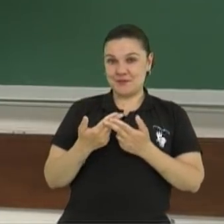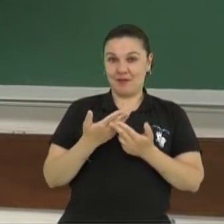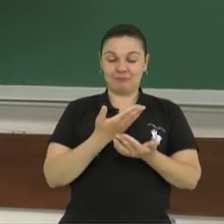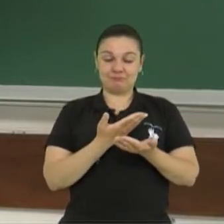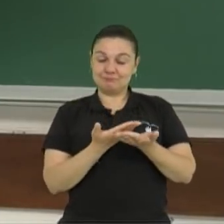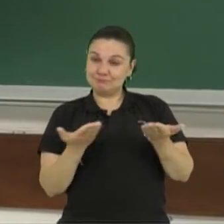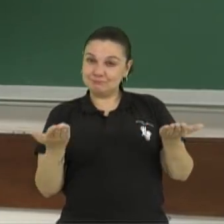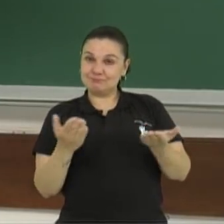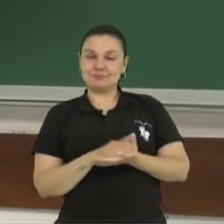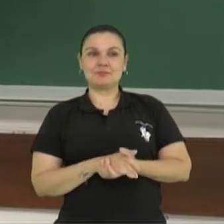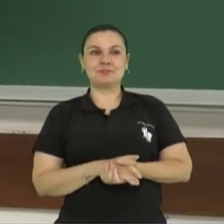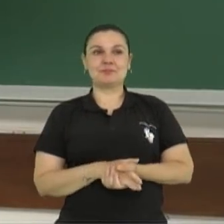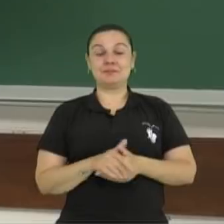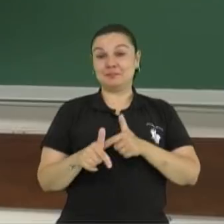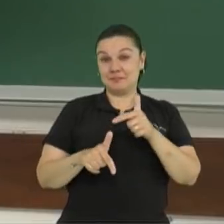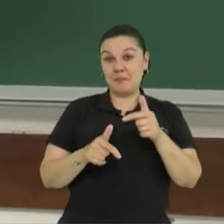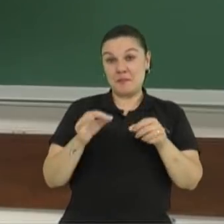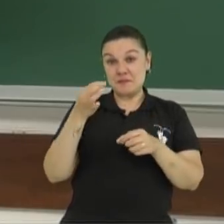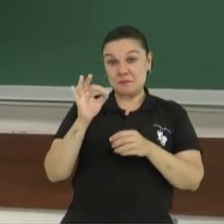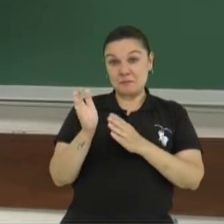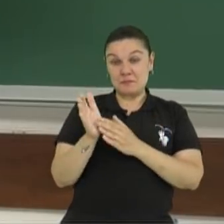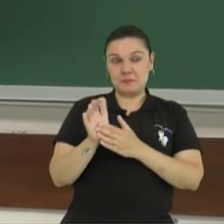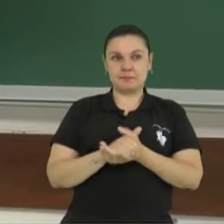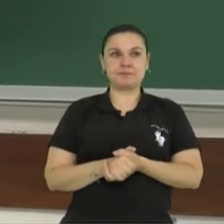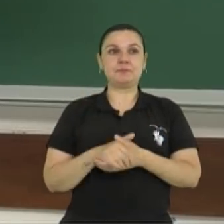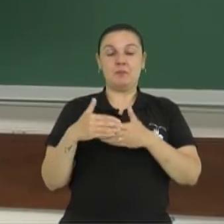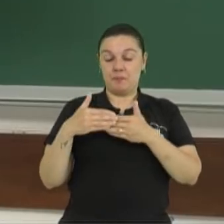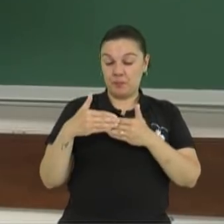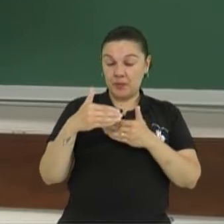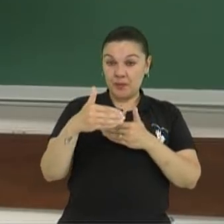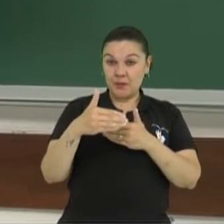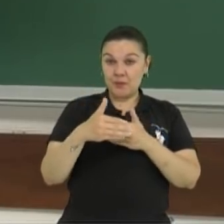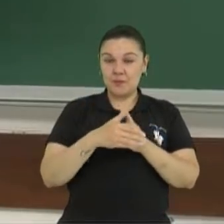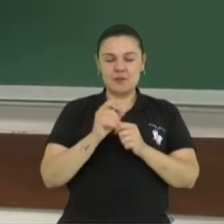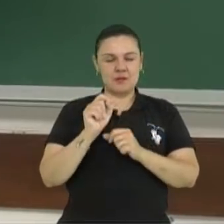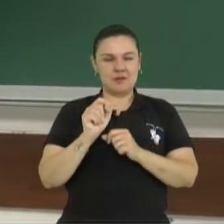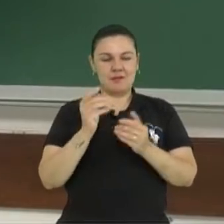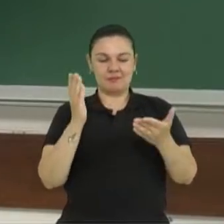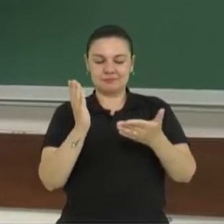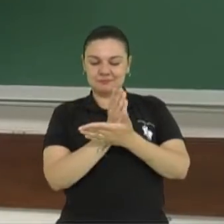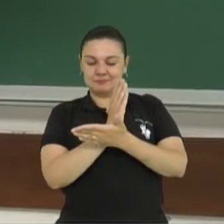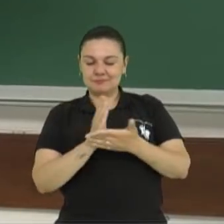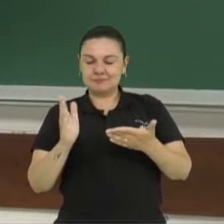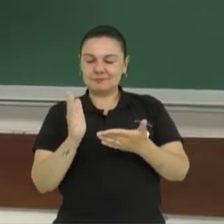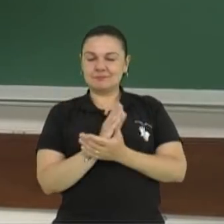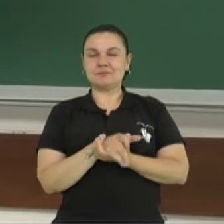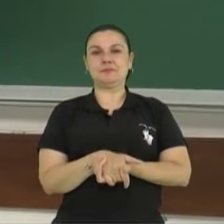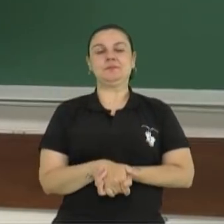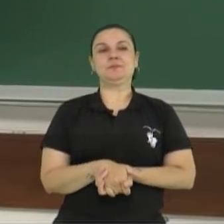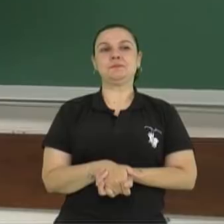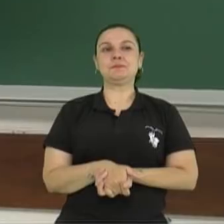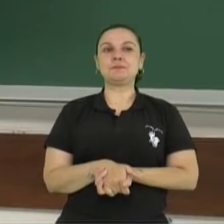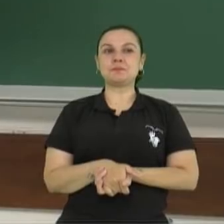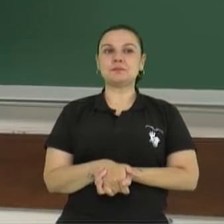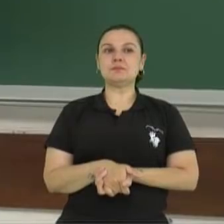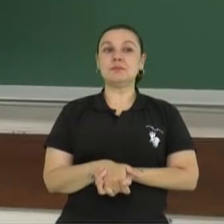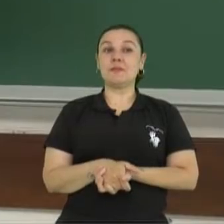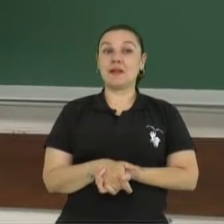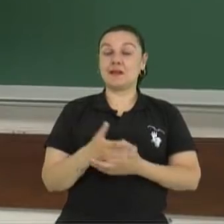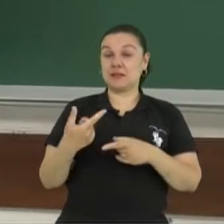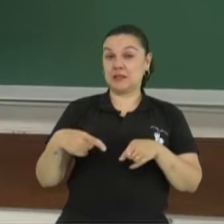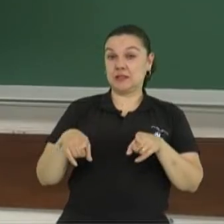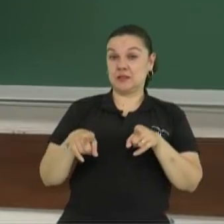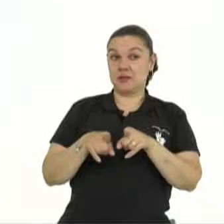que acertou, parabéns! E dando continuidade aí à classificação das indústrias, Então, nós vamos ter as